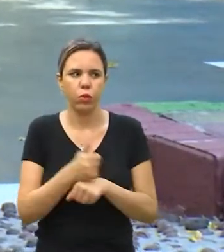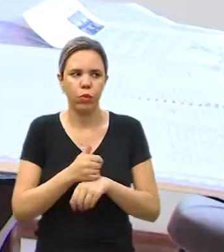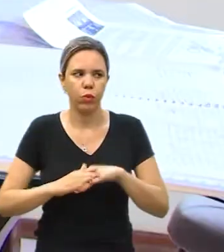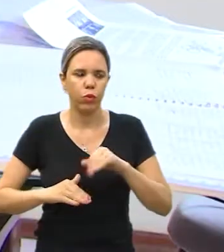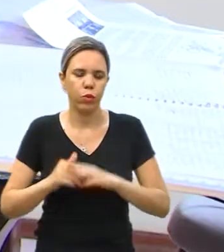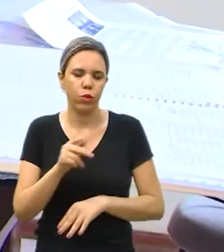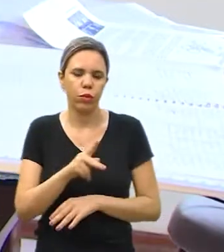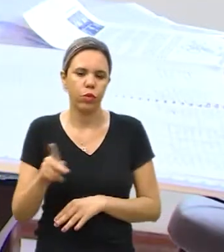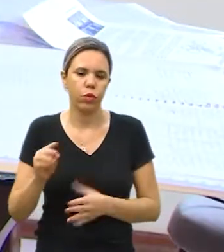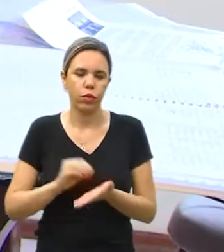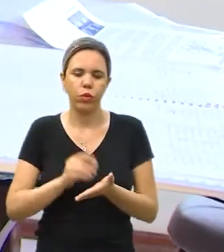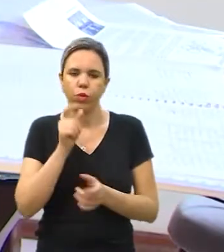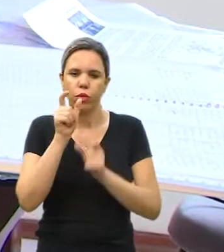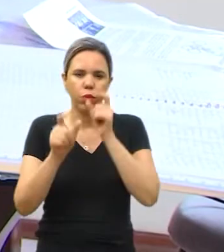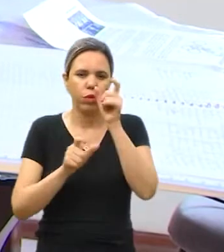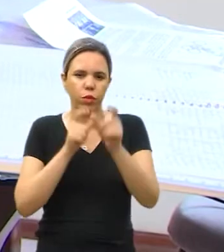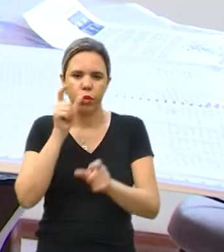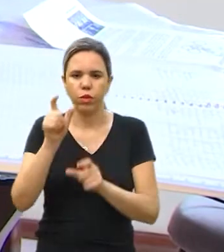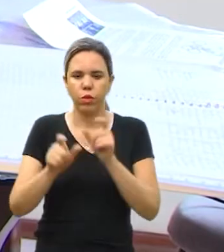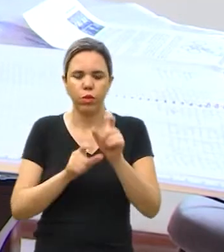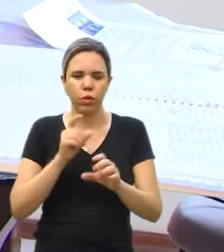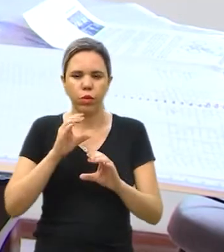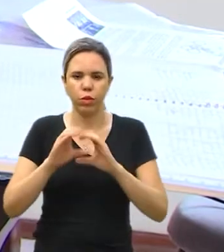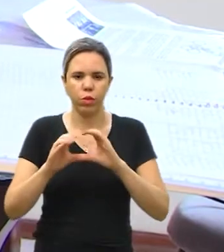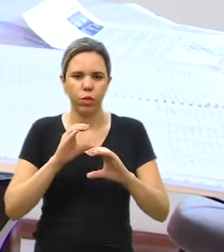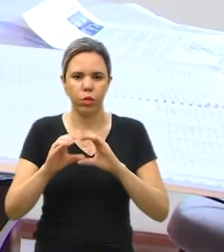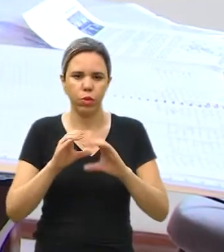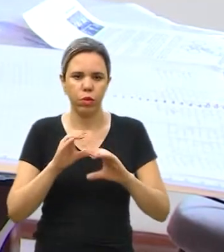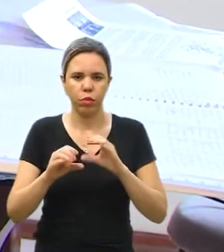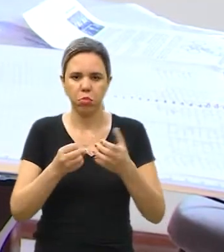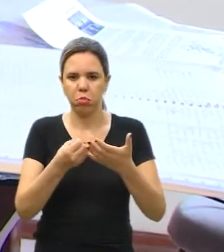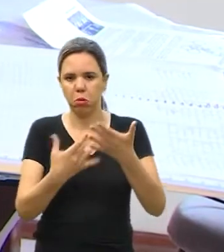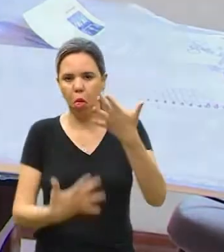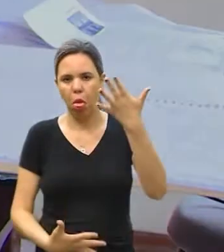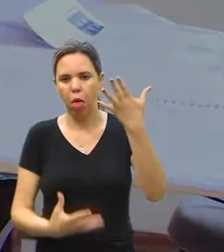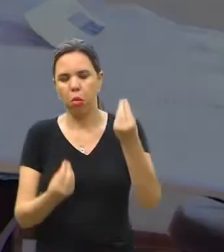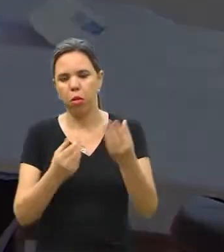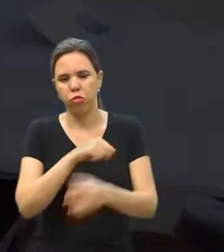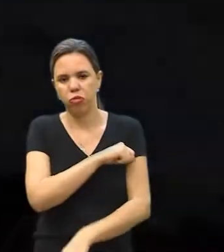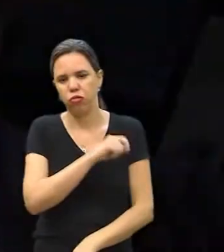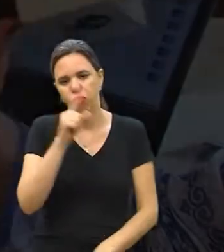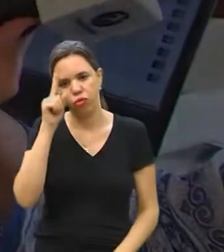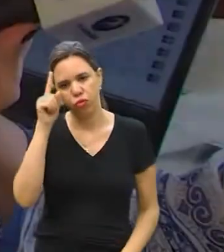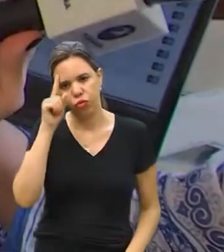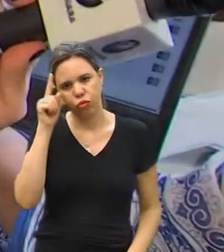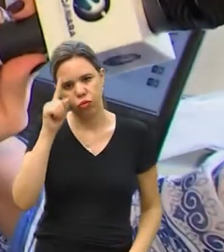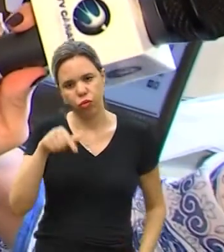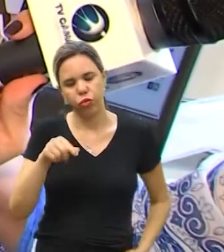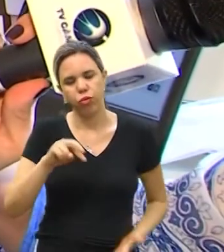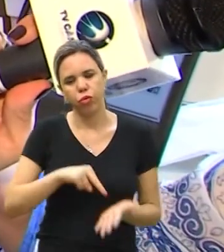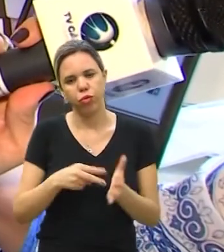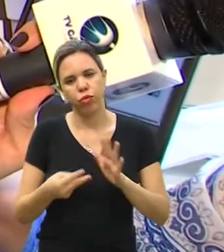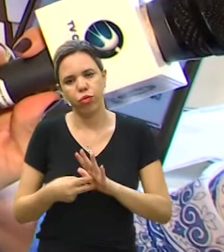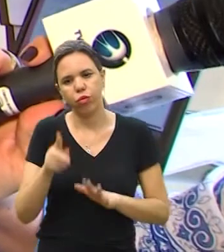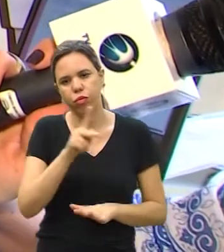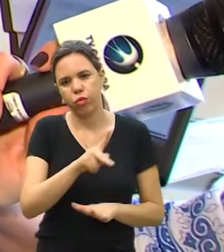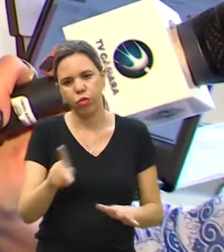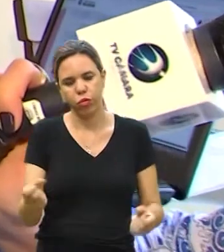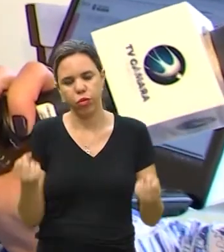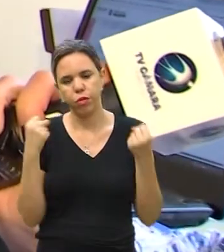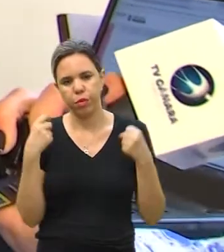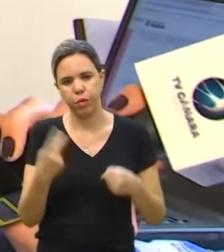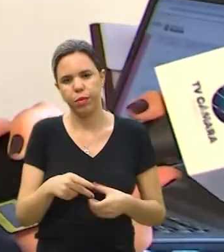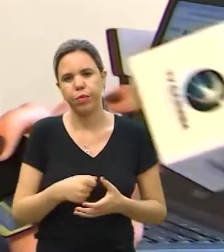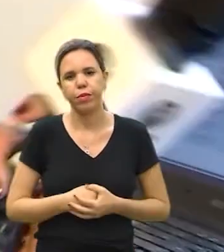profissão, faltam palavras para quem se comunica com centenas de alunos por dia. Que é ser professor de educação física